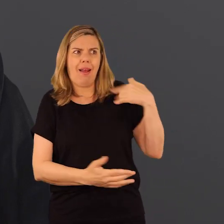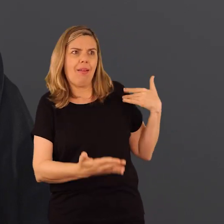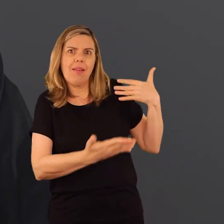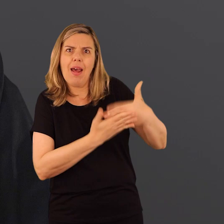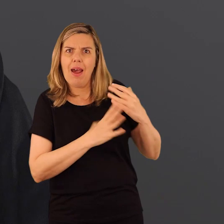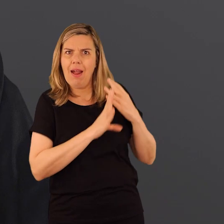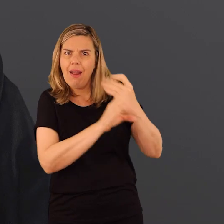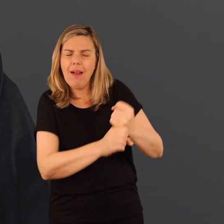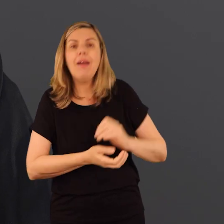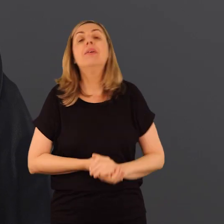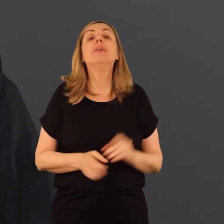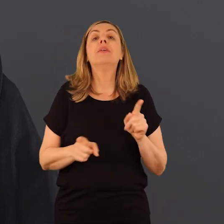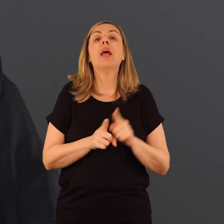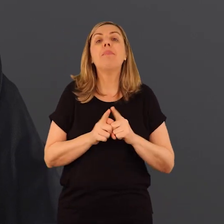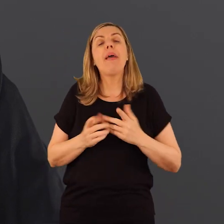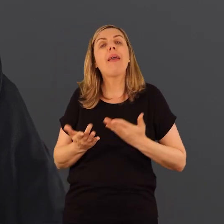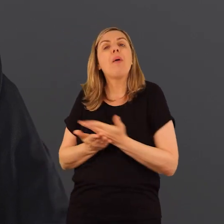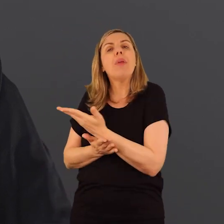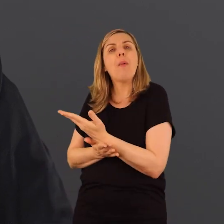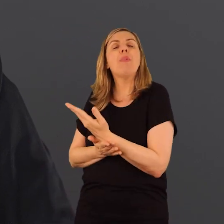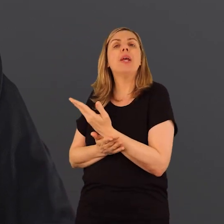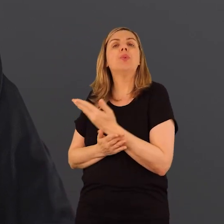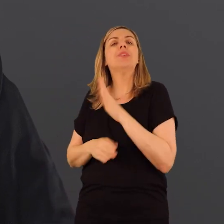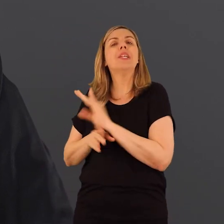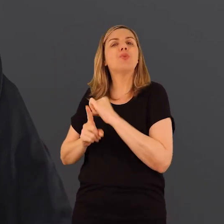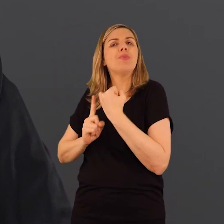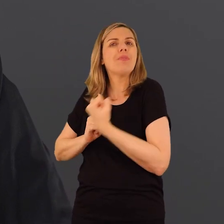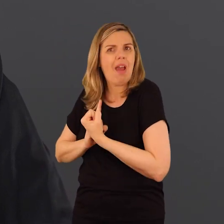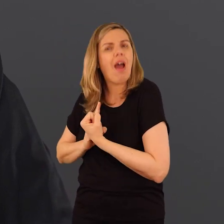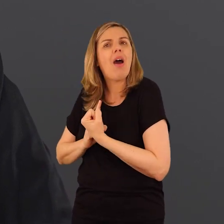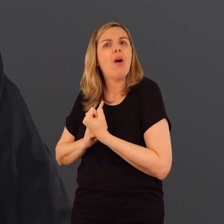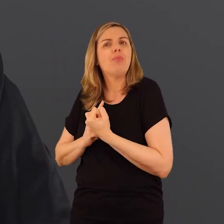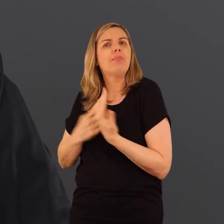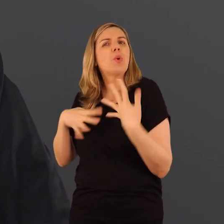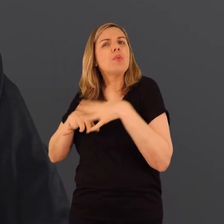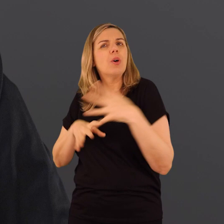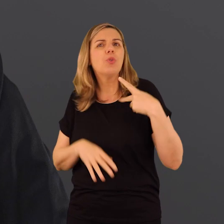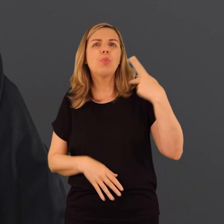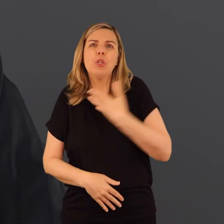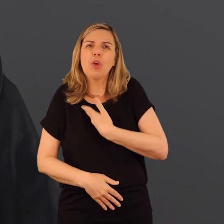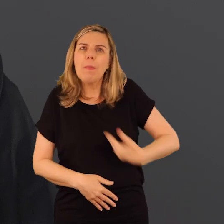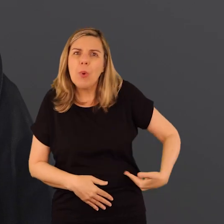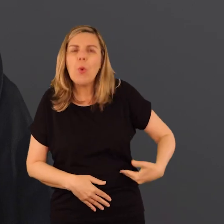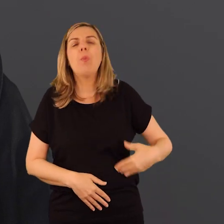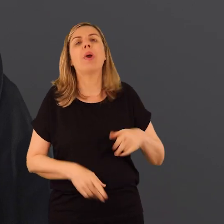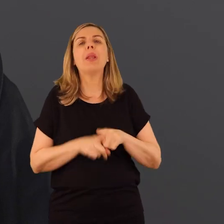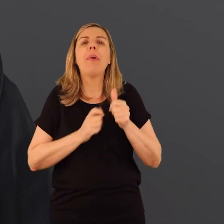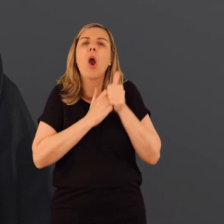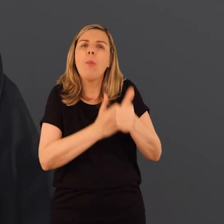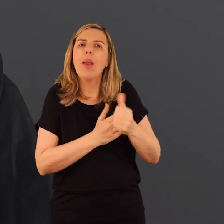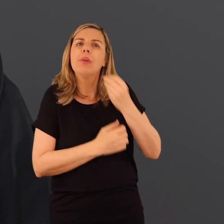salariais e rescisórias e o encaminhamento à assistência social para inclusão nas políticas públicas,